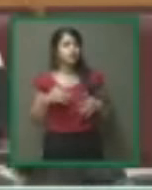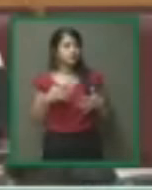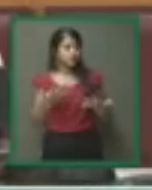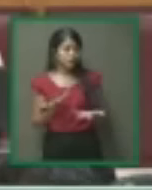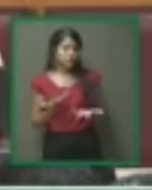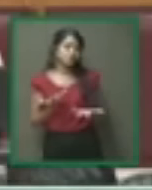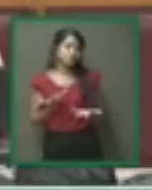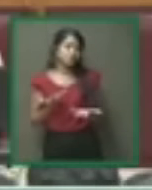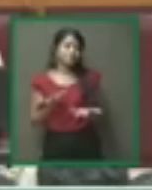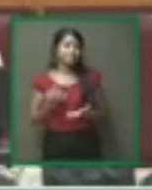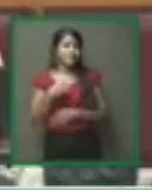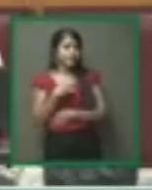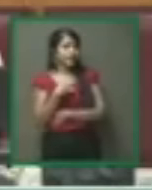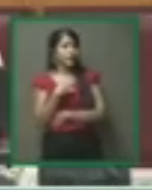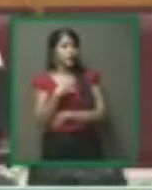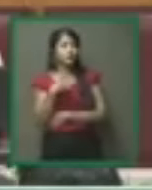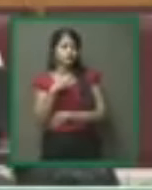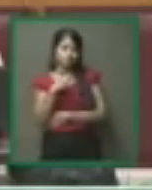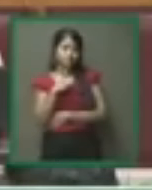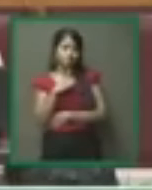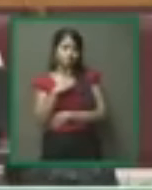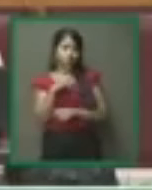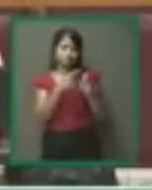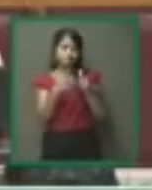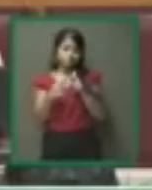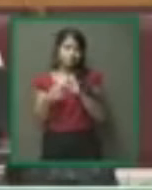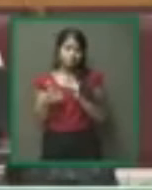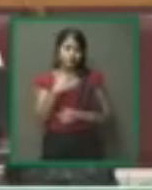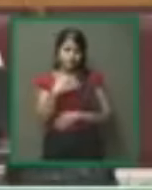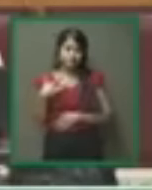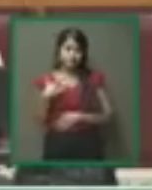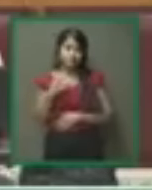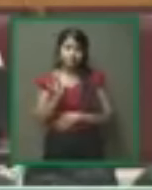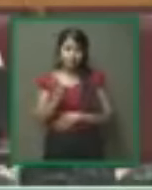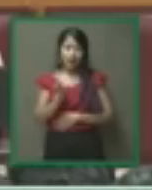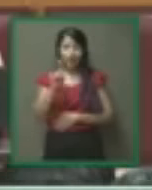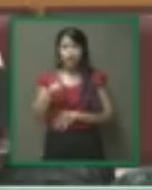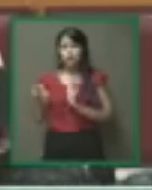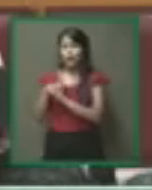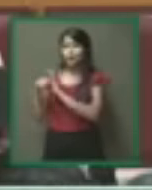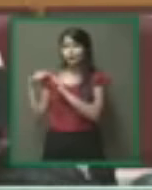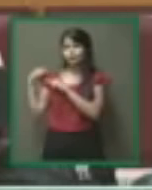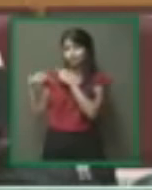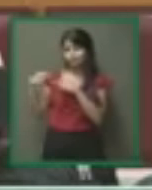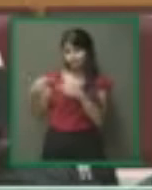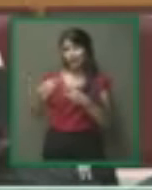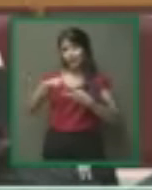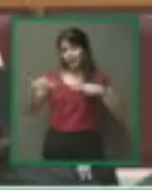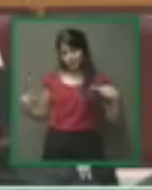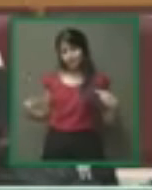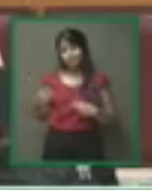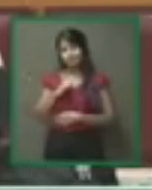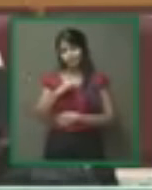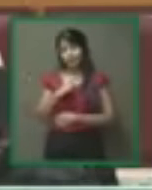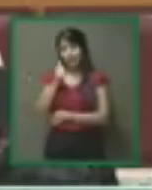Excelência, eu tenho alguns problemas, né, de saúde que são de família, né? A